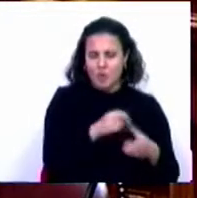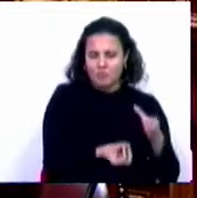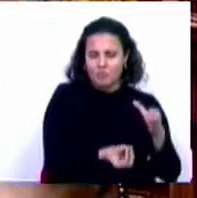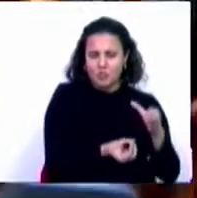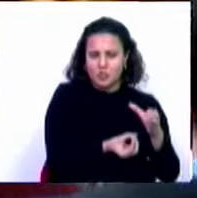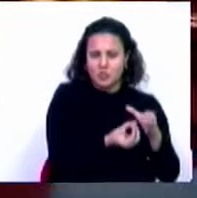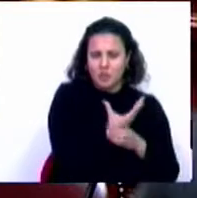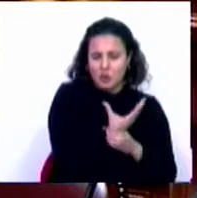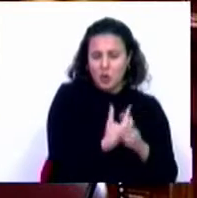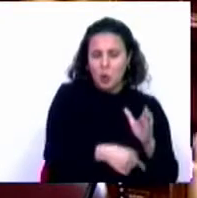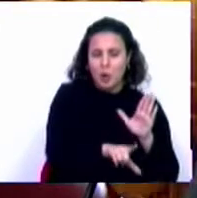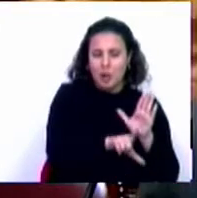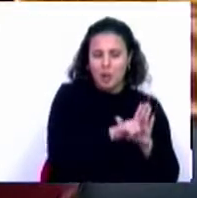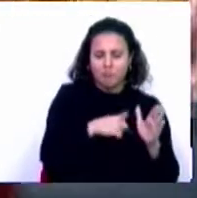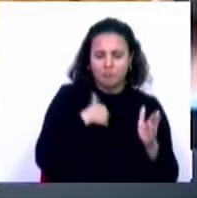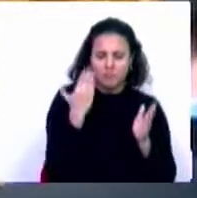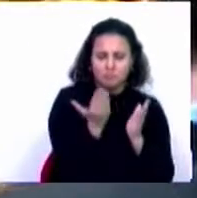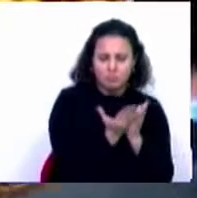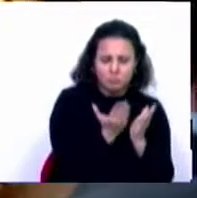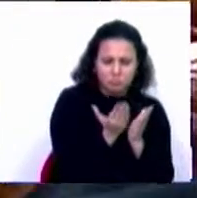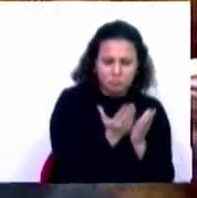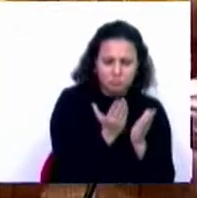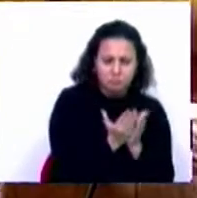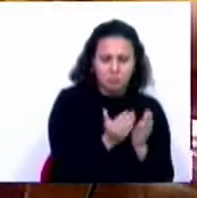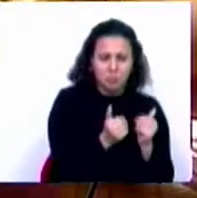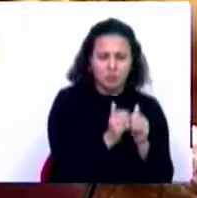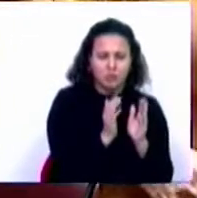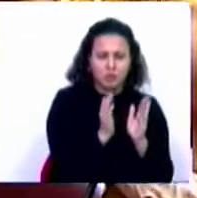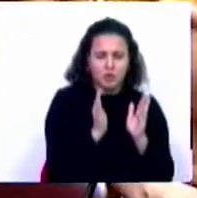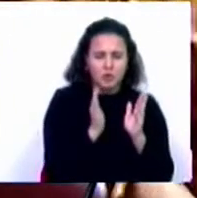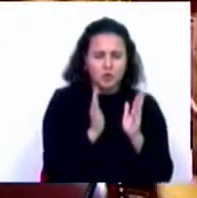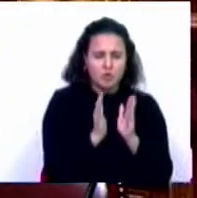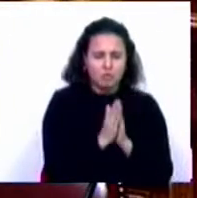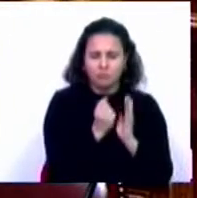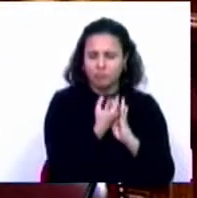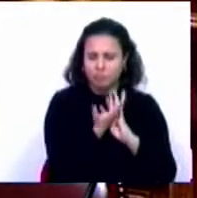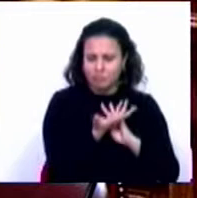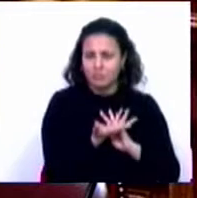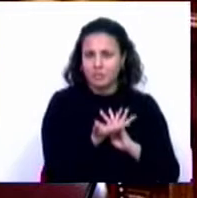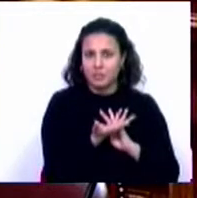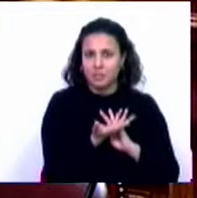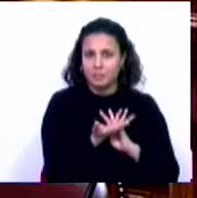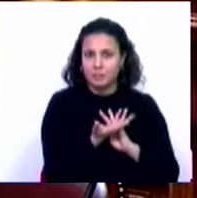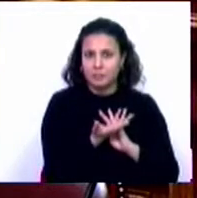qualidade, estudei os pareceres e respostas dados por várias entidades